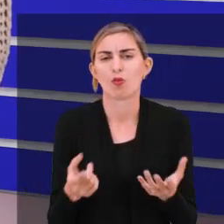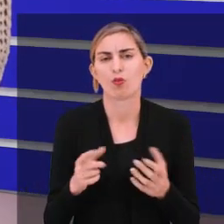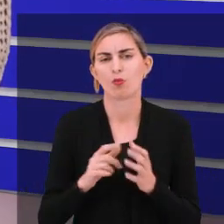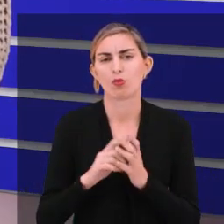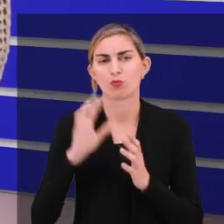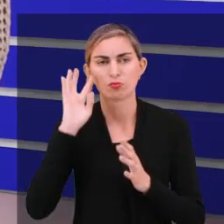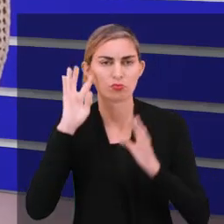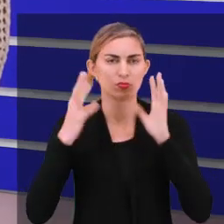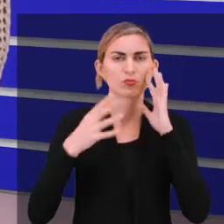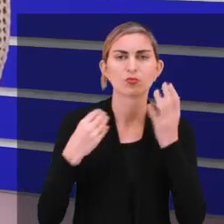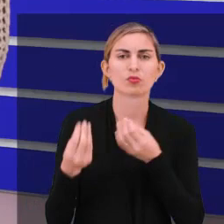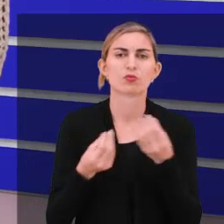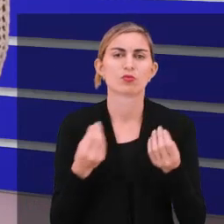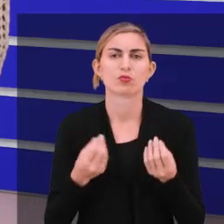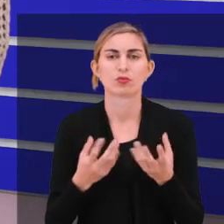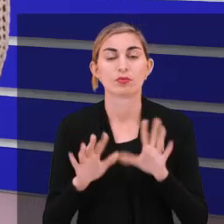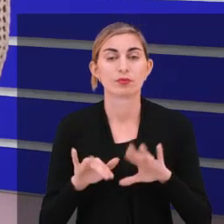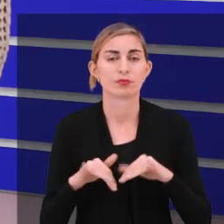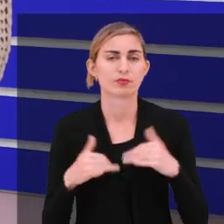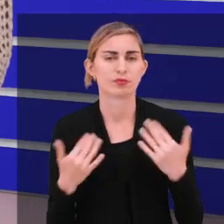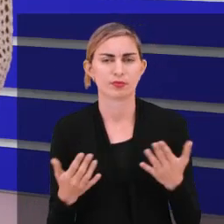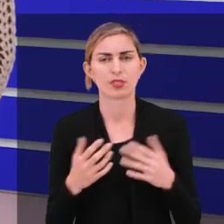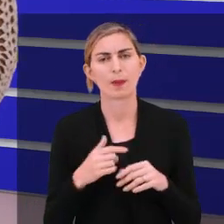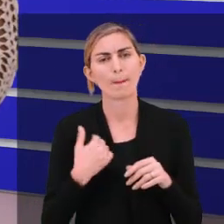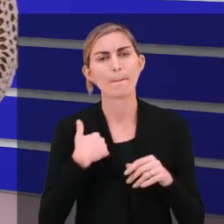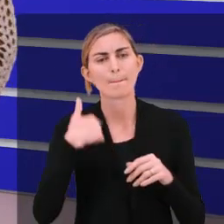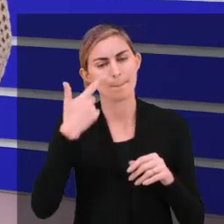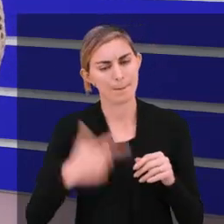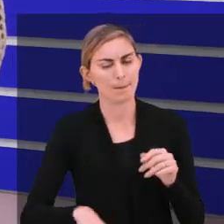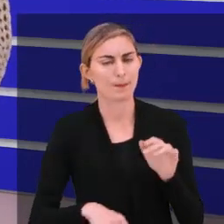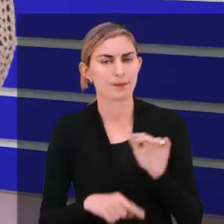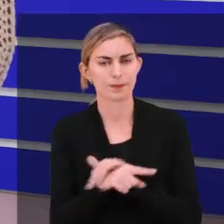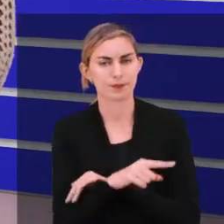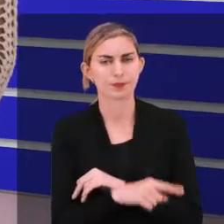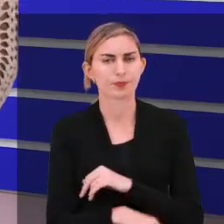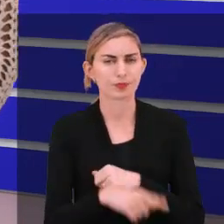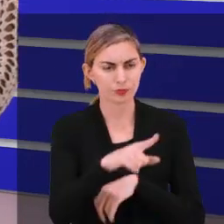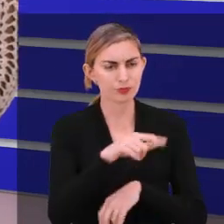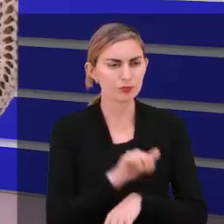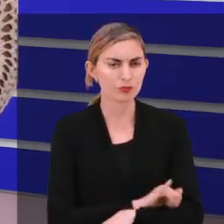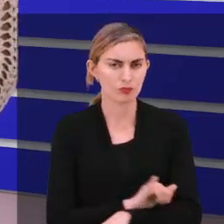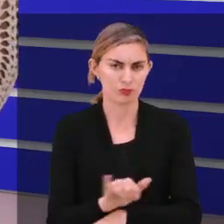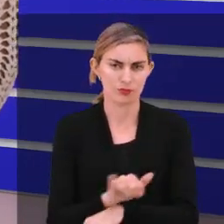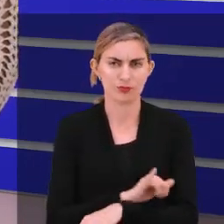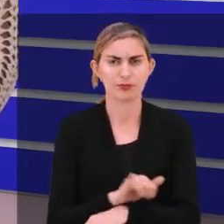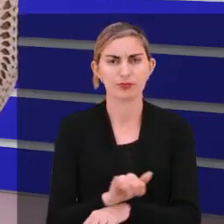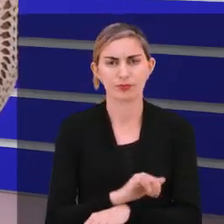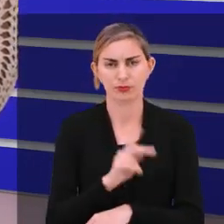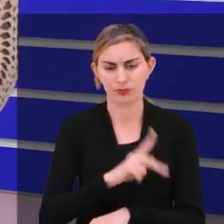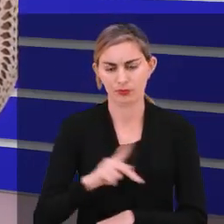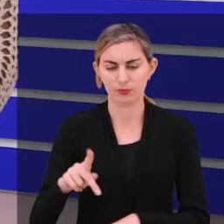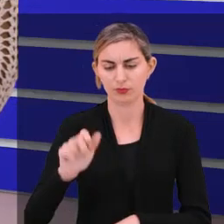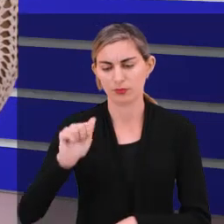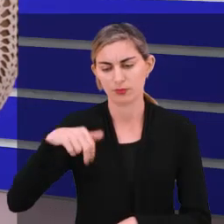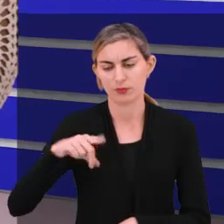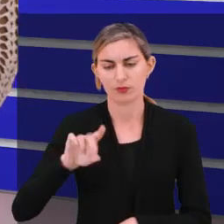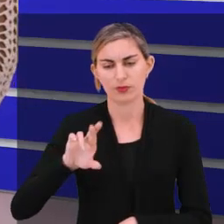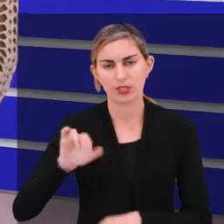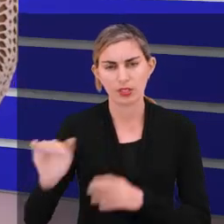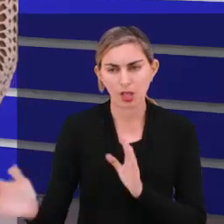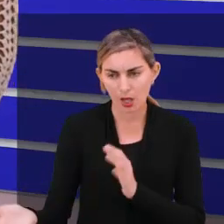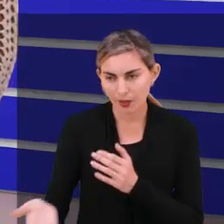isso? Então, só mais uma pergunta. A estratégia da professora Andrea